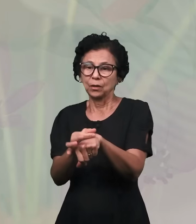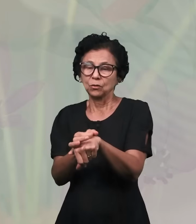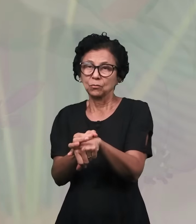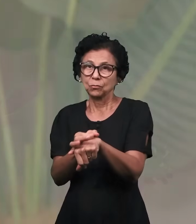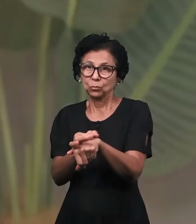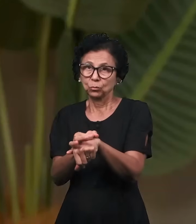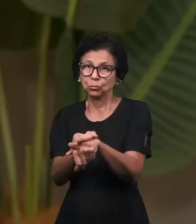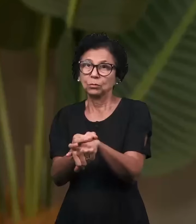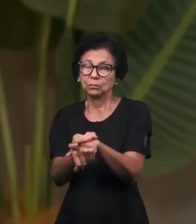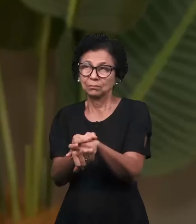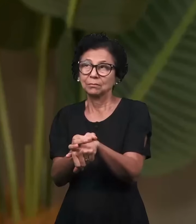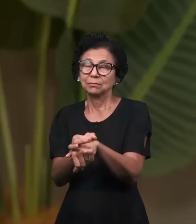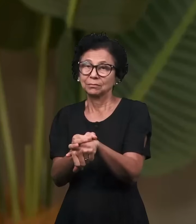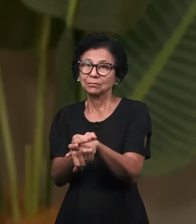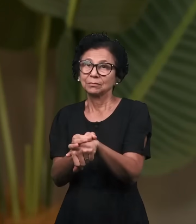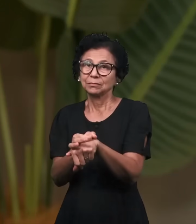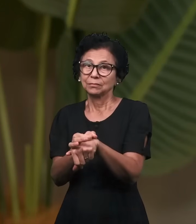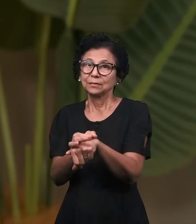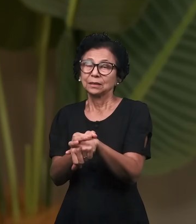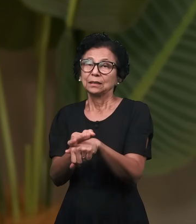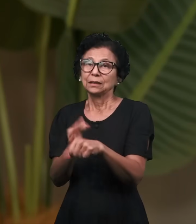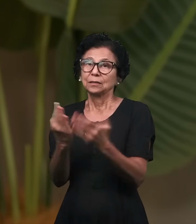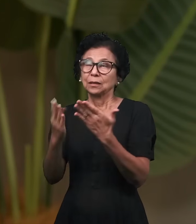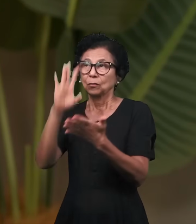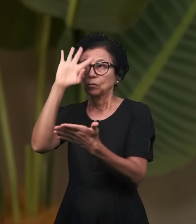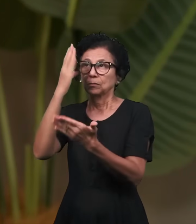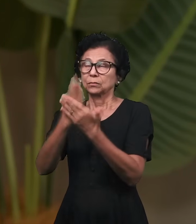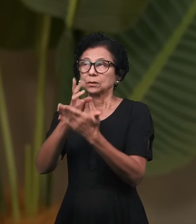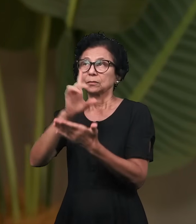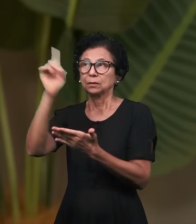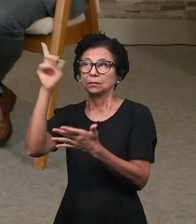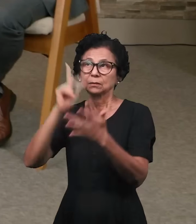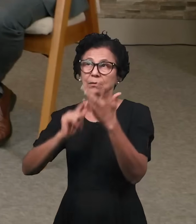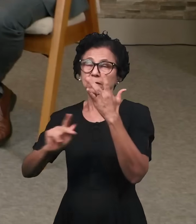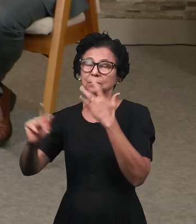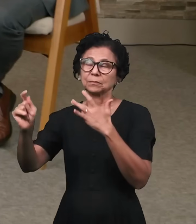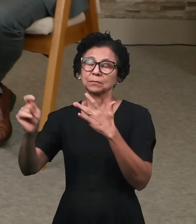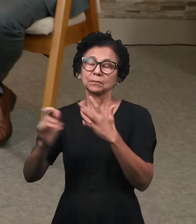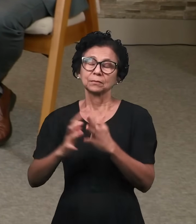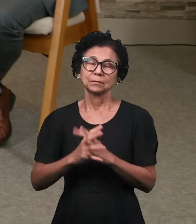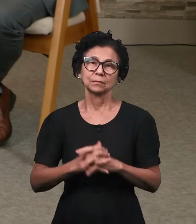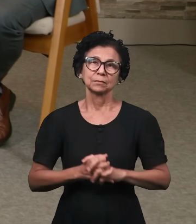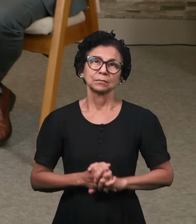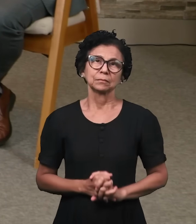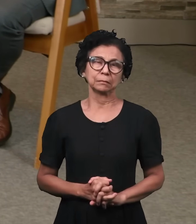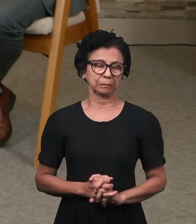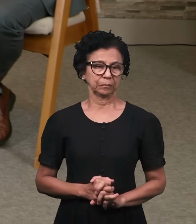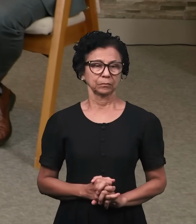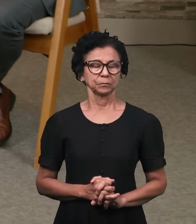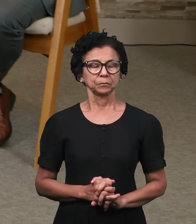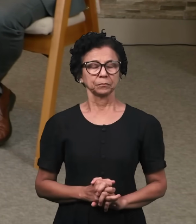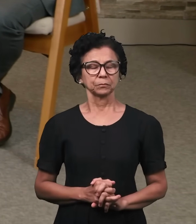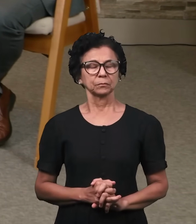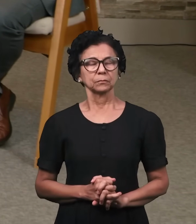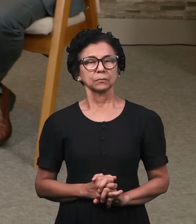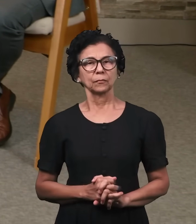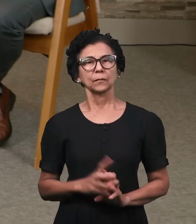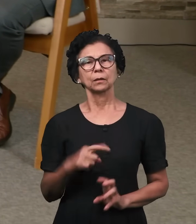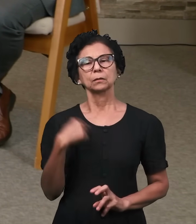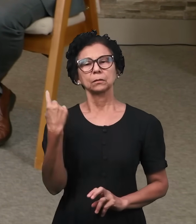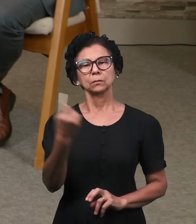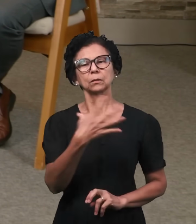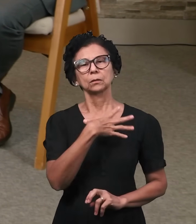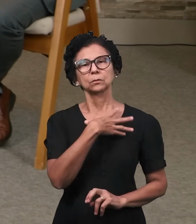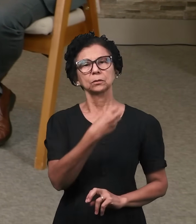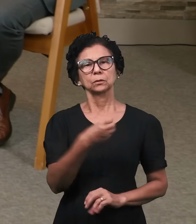eternamente. Então, os nossos filhos estão plantados. Onde? Na casa do Senhor.